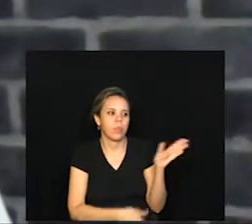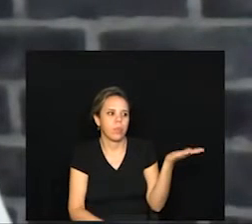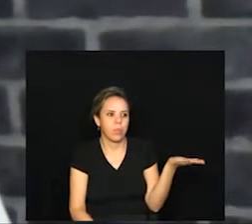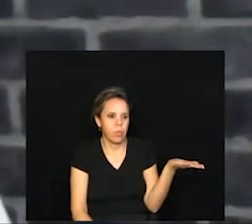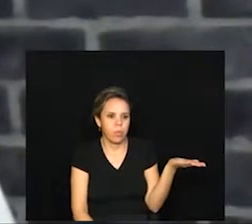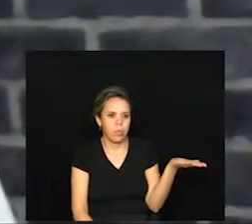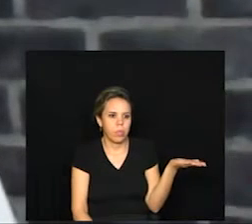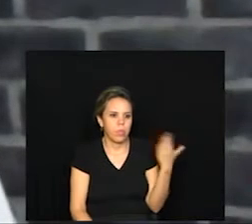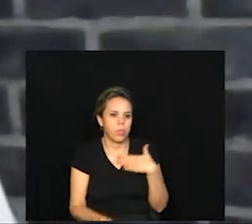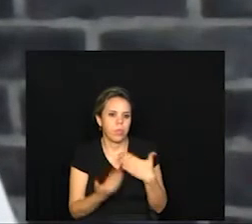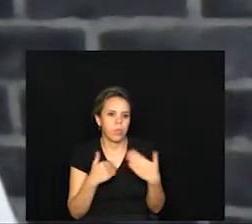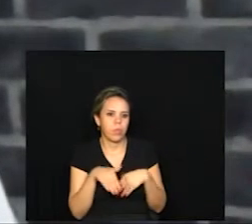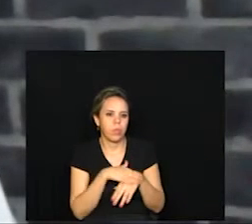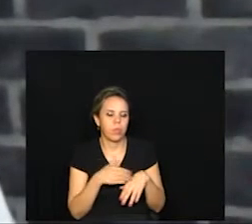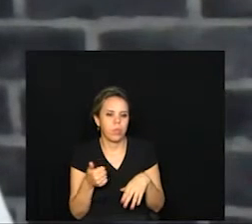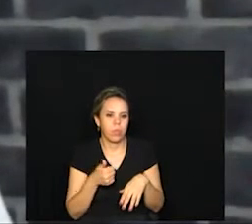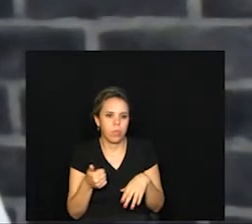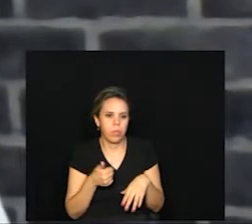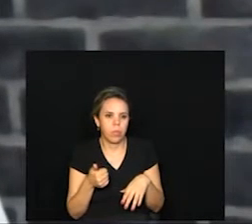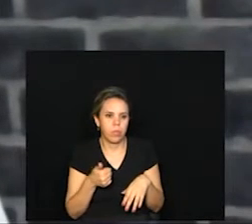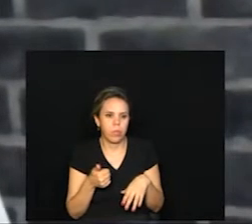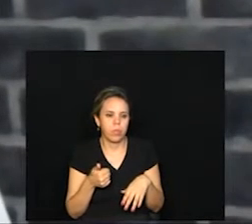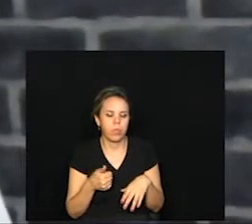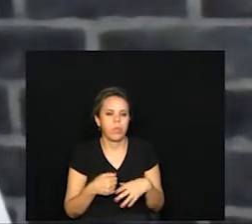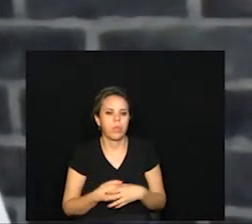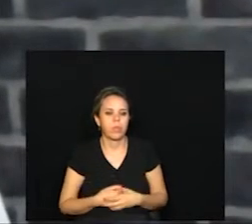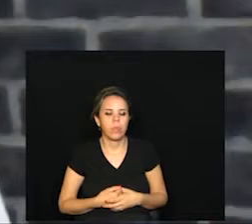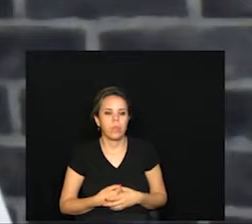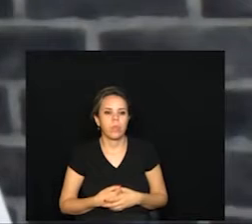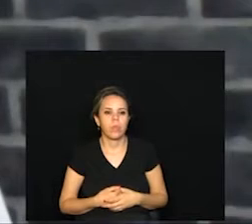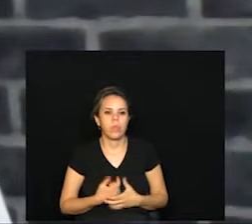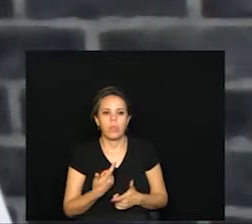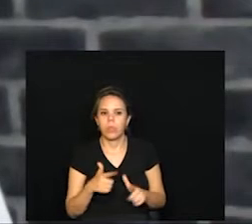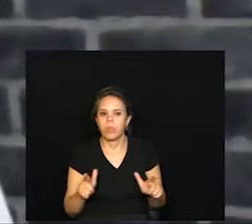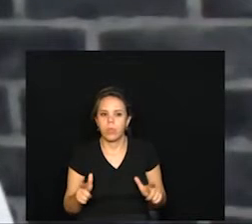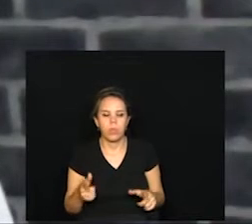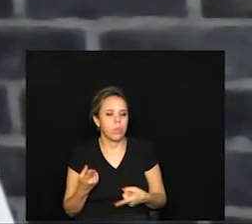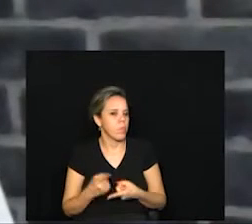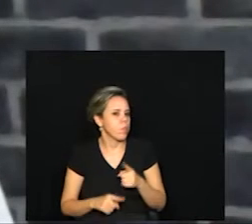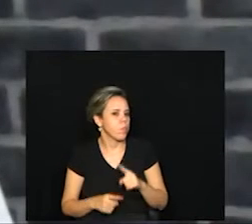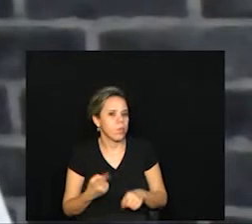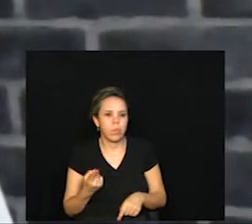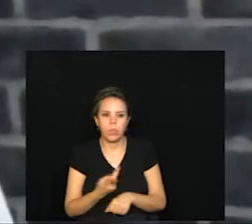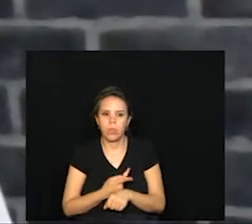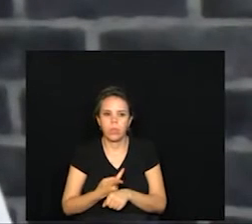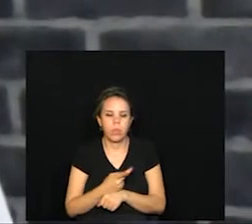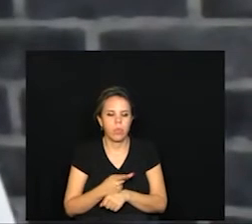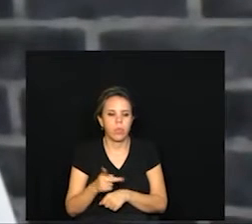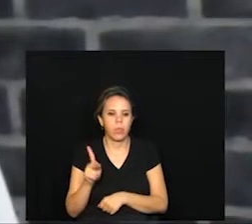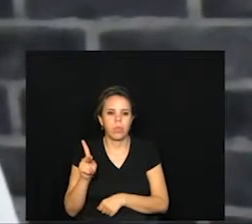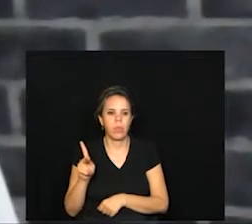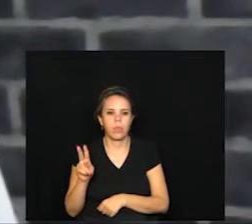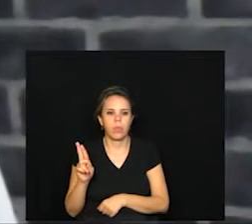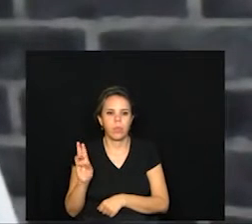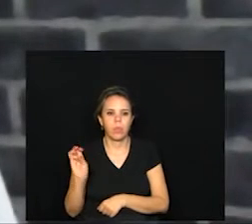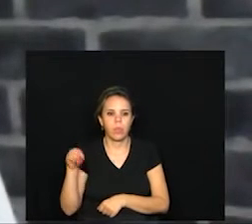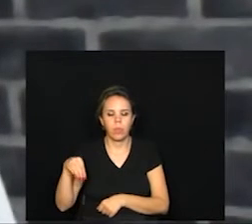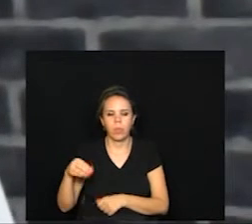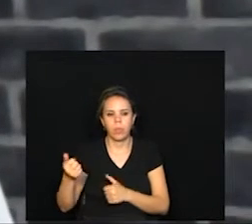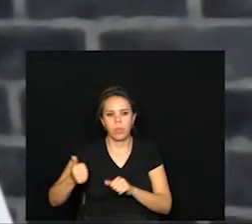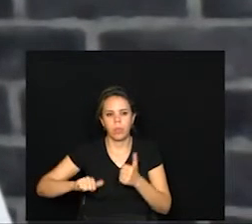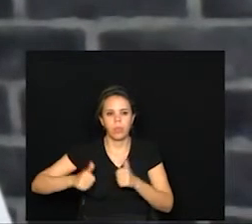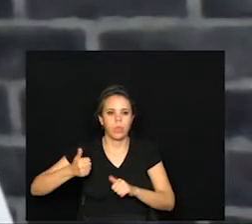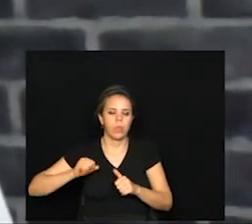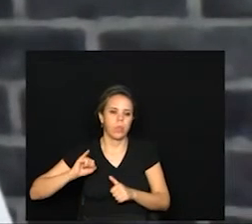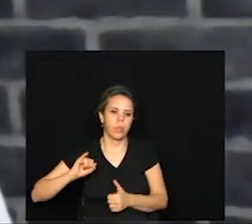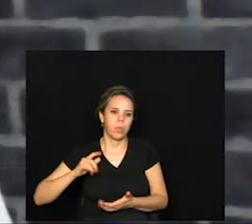desta conversa primeiramente com o fornecedor e não tendo esse acordo, então que ele procure o PROCON, até para que a gente possa avaliar